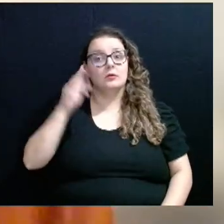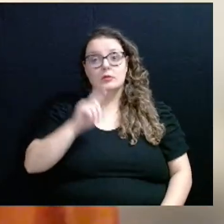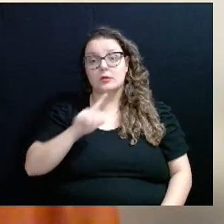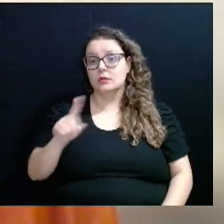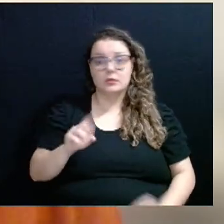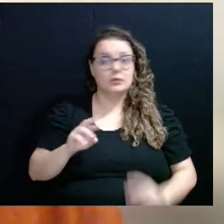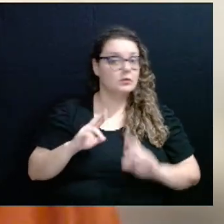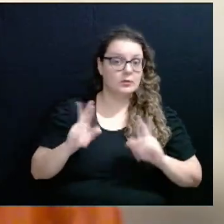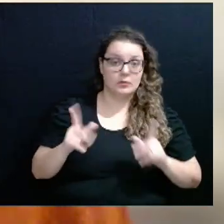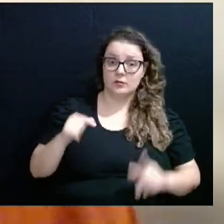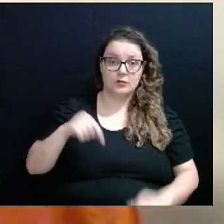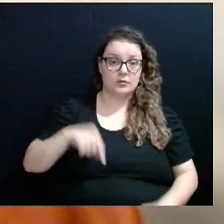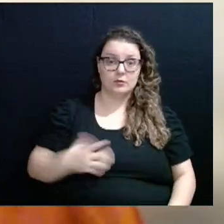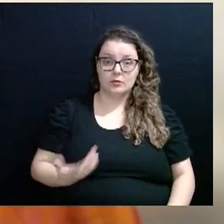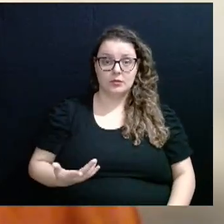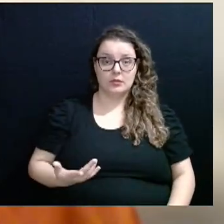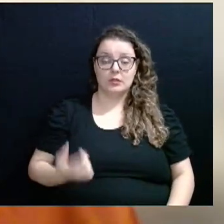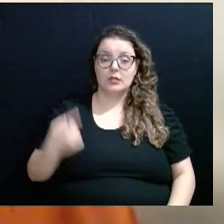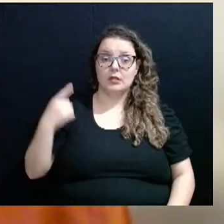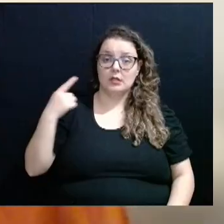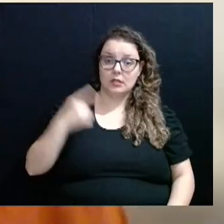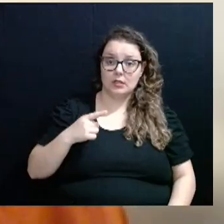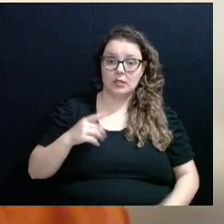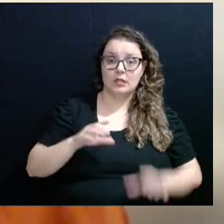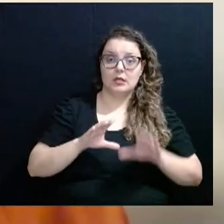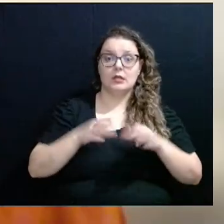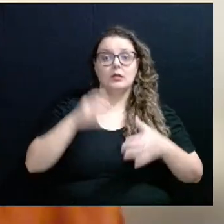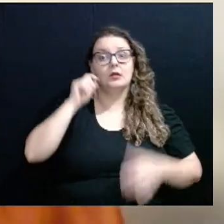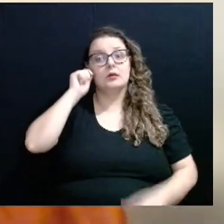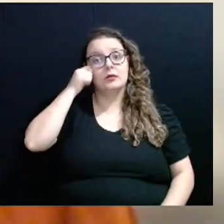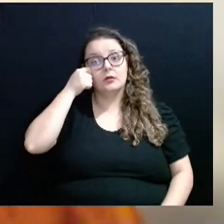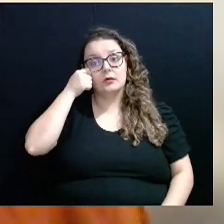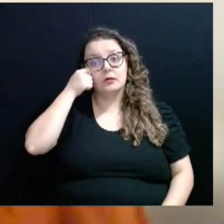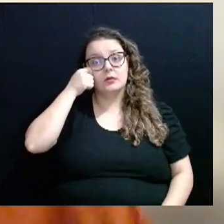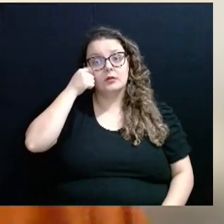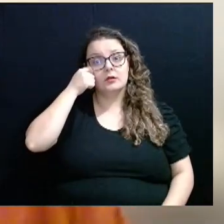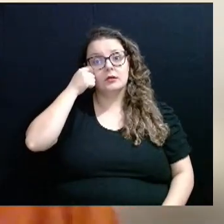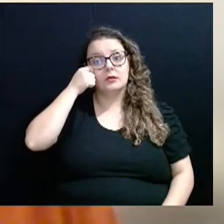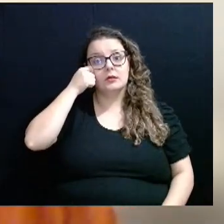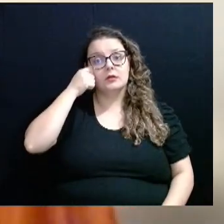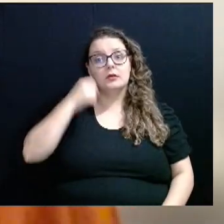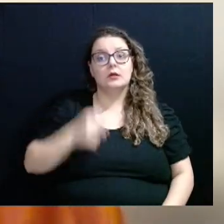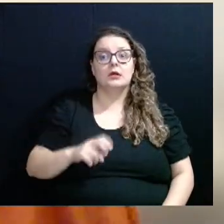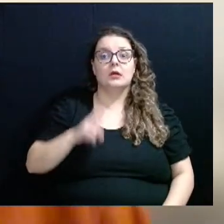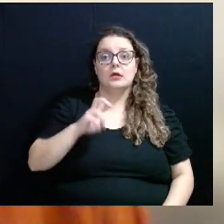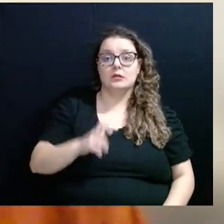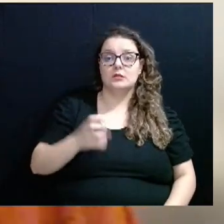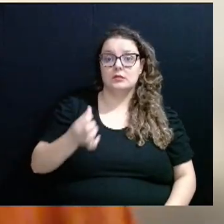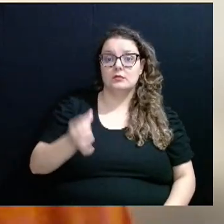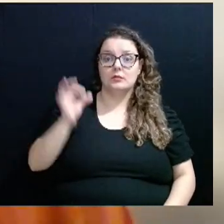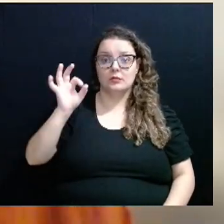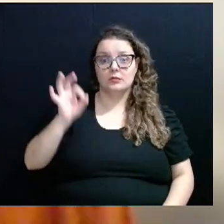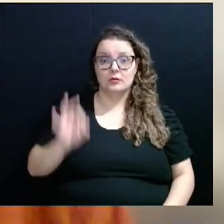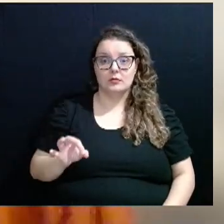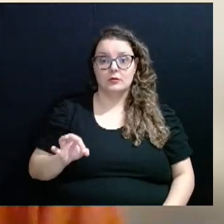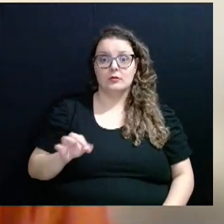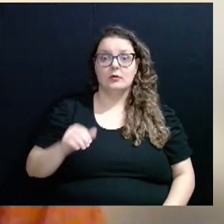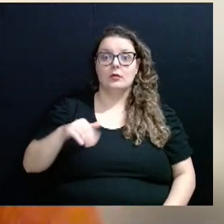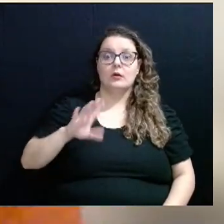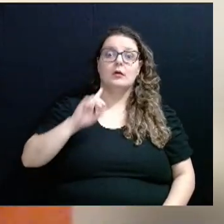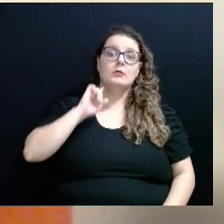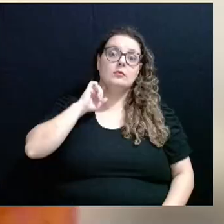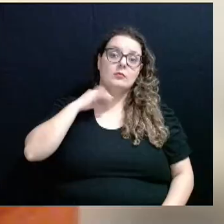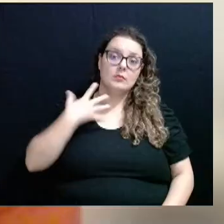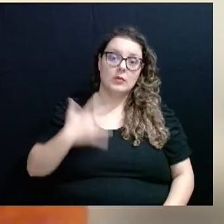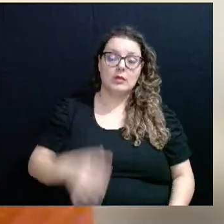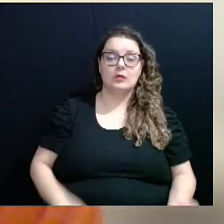aqui. Lá, comunidades negras são expostas a 56% mais poluição do